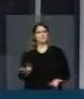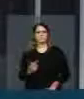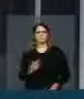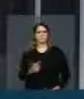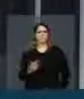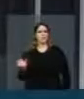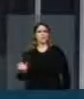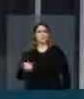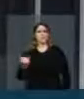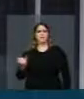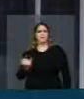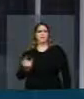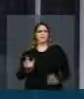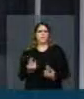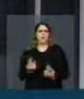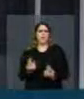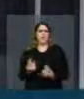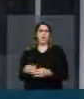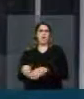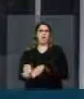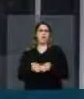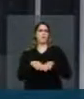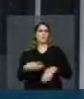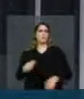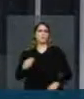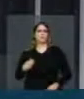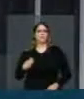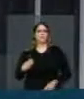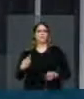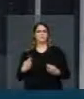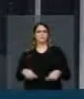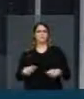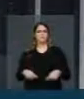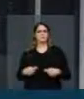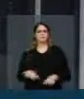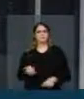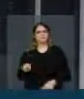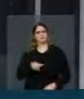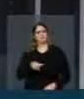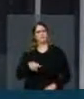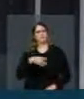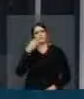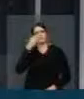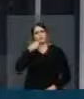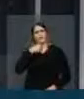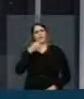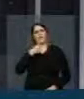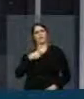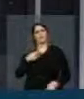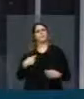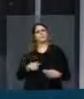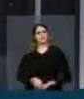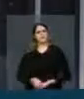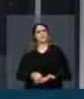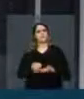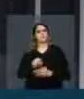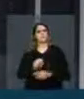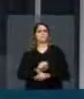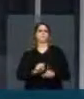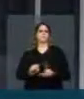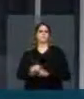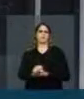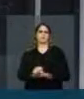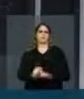a parte fraca da sociedade. Nós não